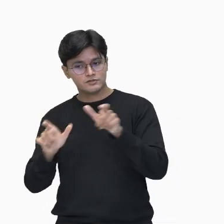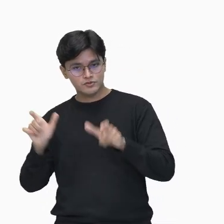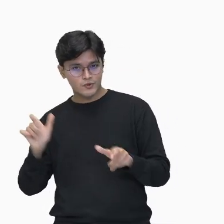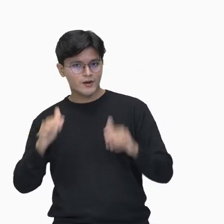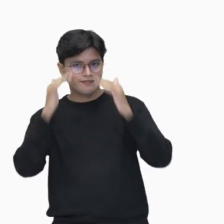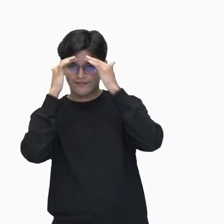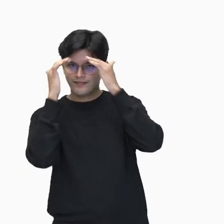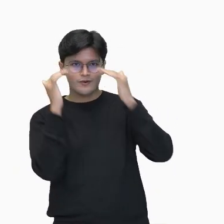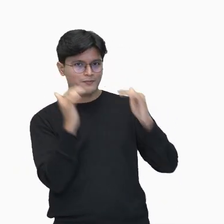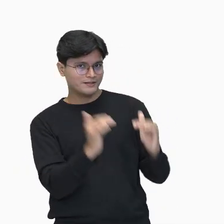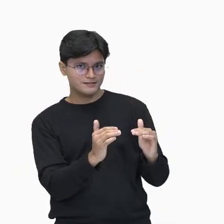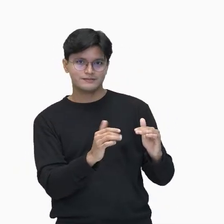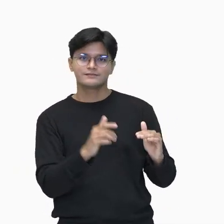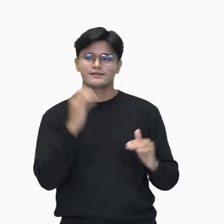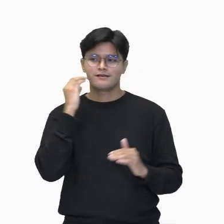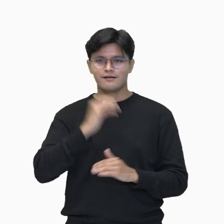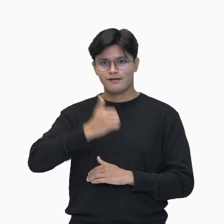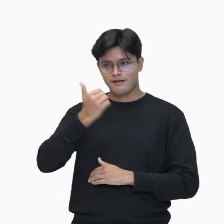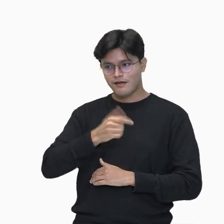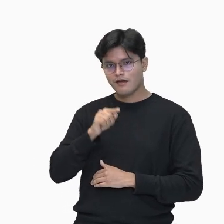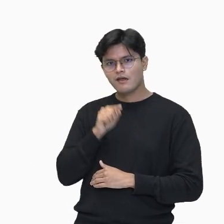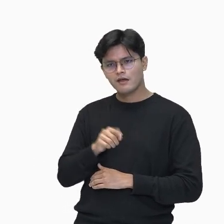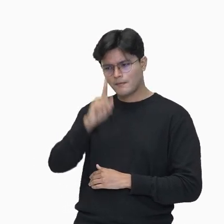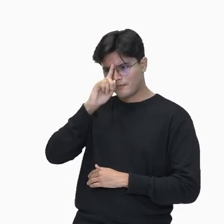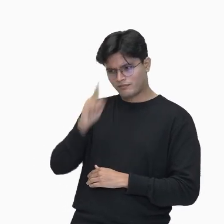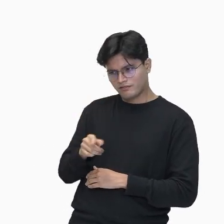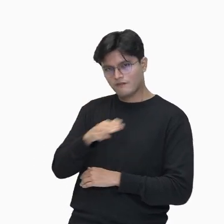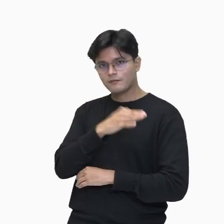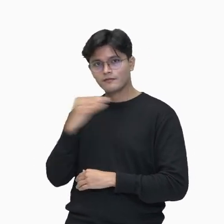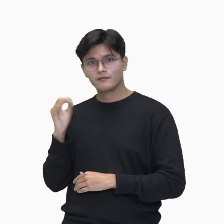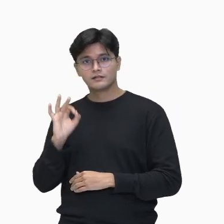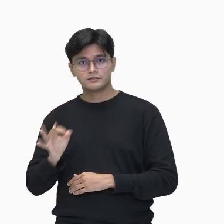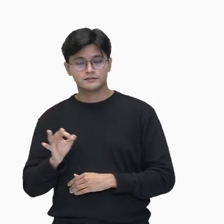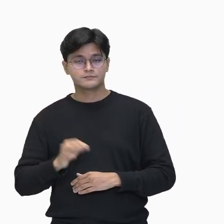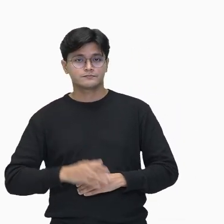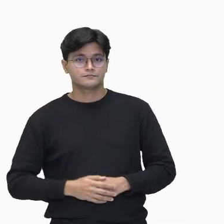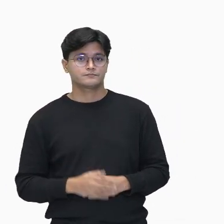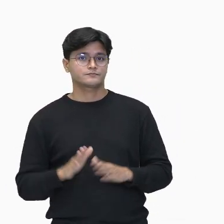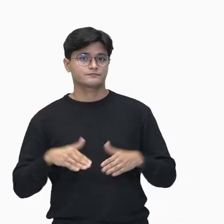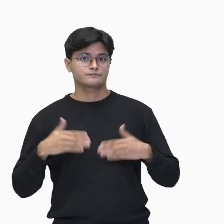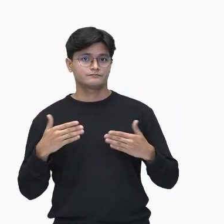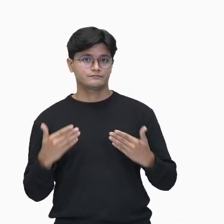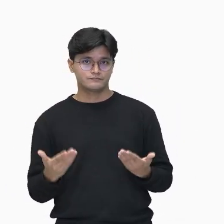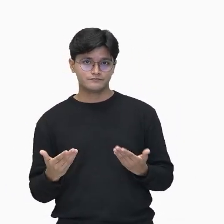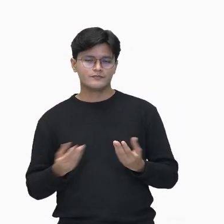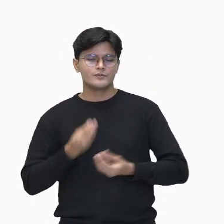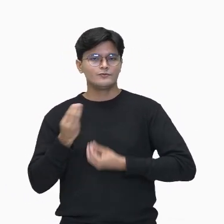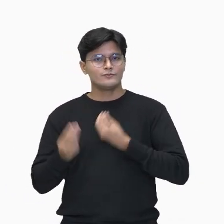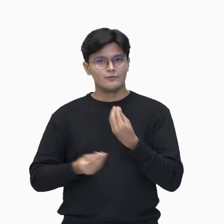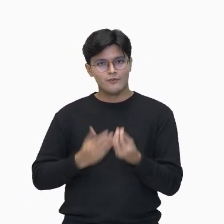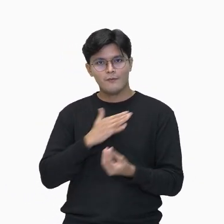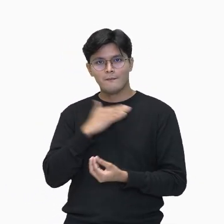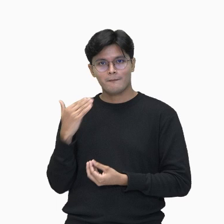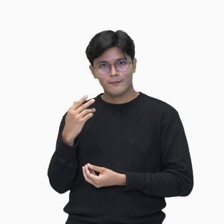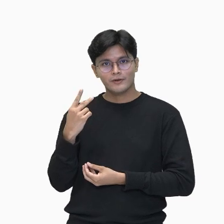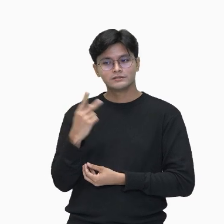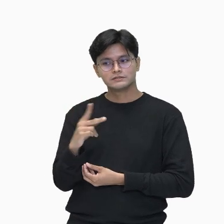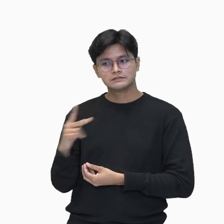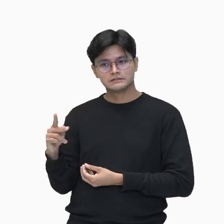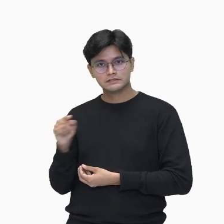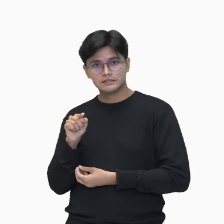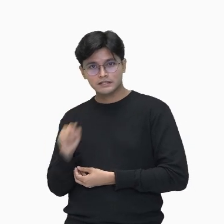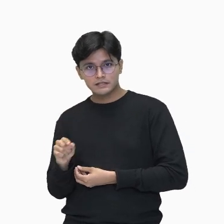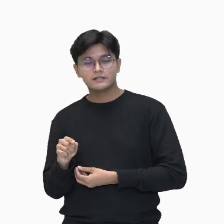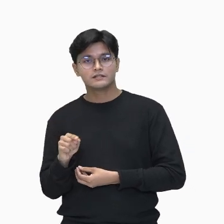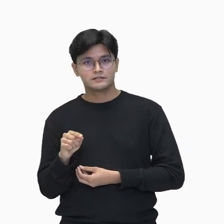né Então a maneira da Morte deles de pelo miúdo tiita pelo